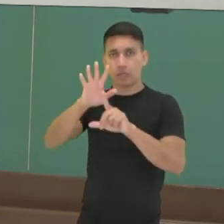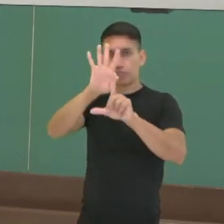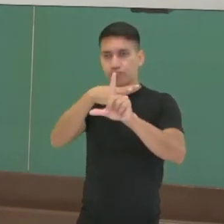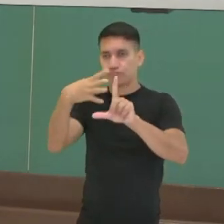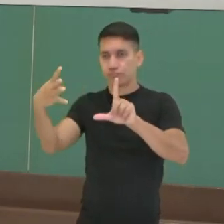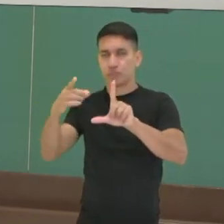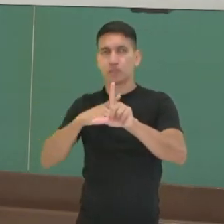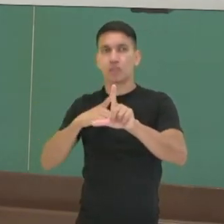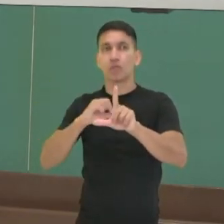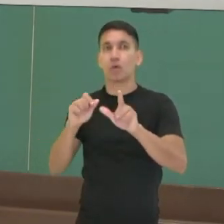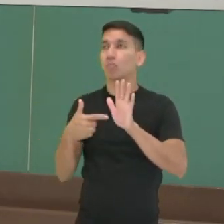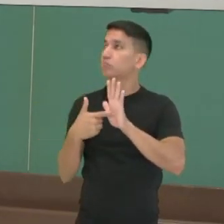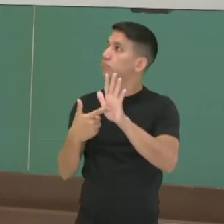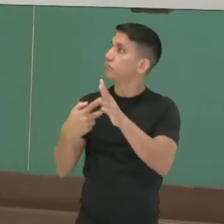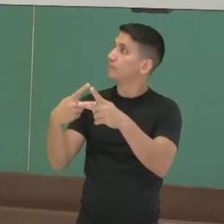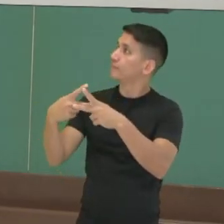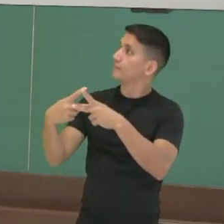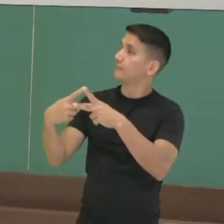tive ela